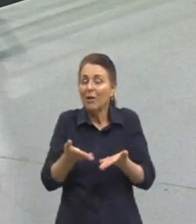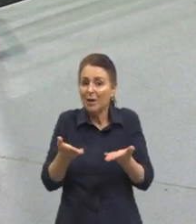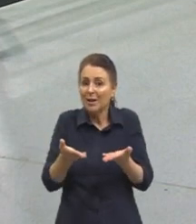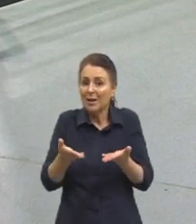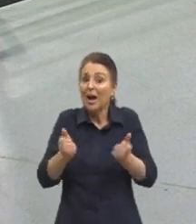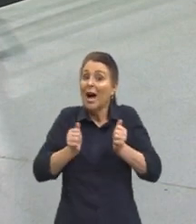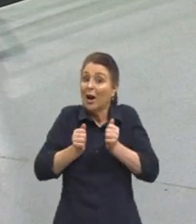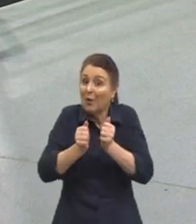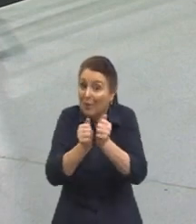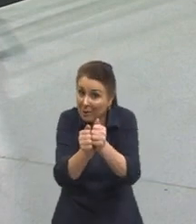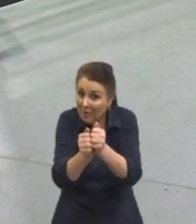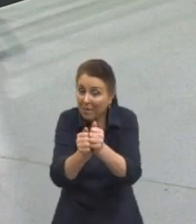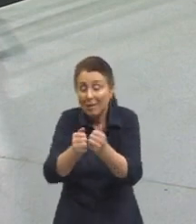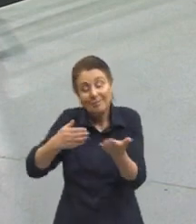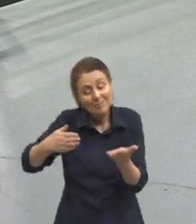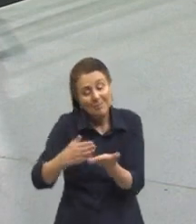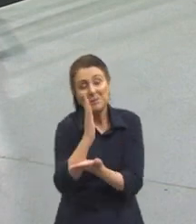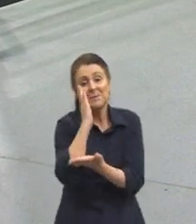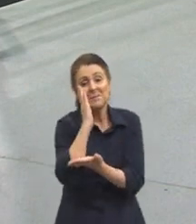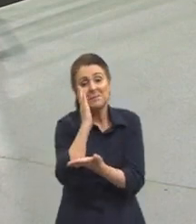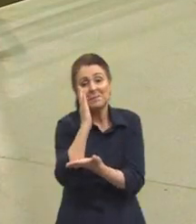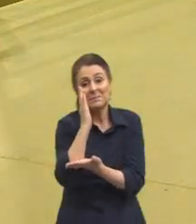acompanhou Passou